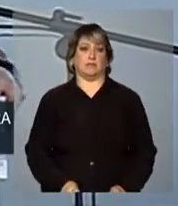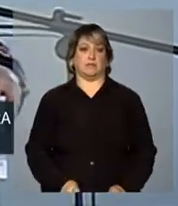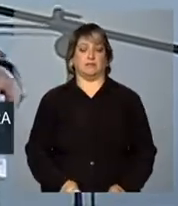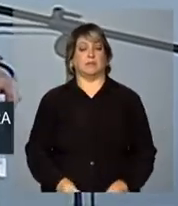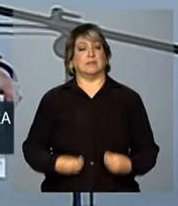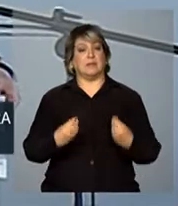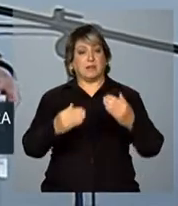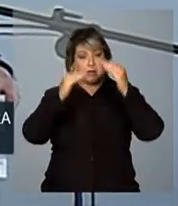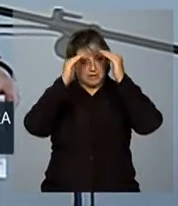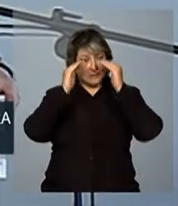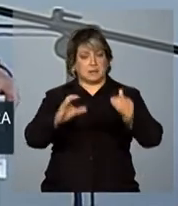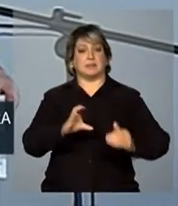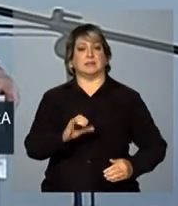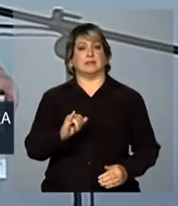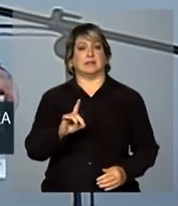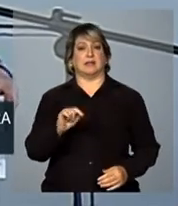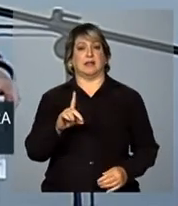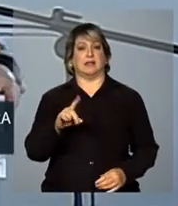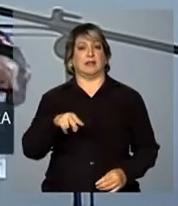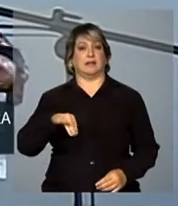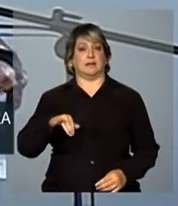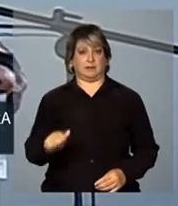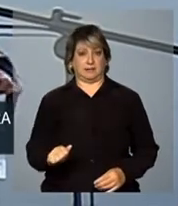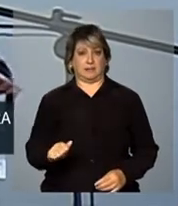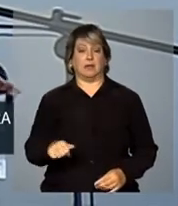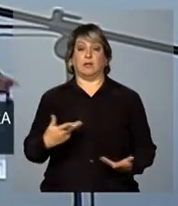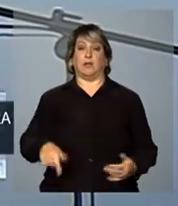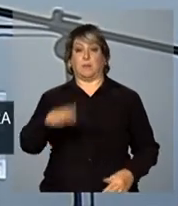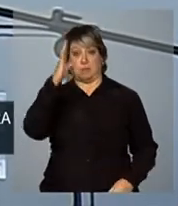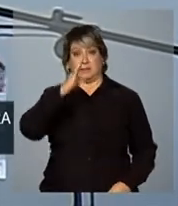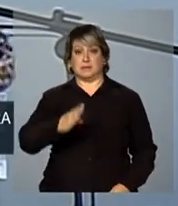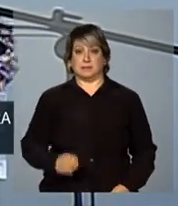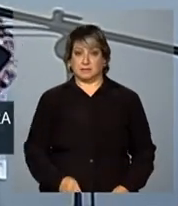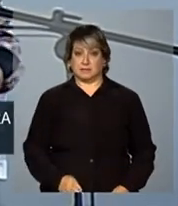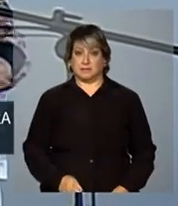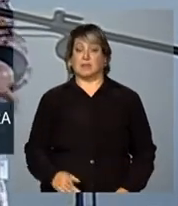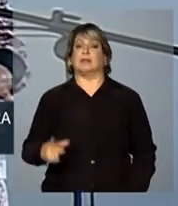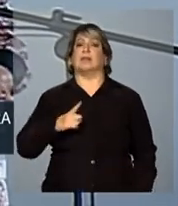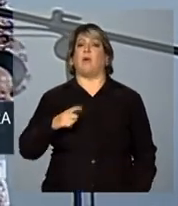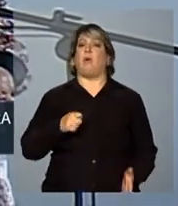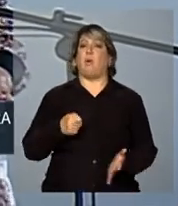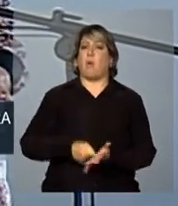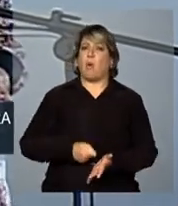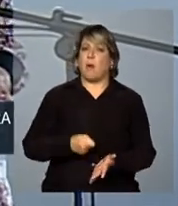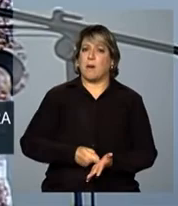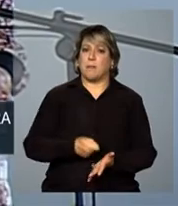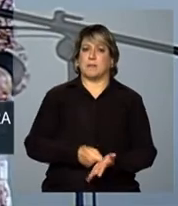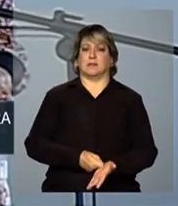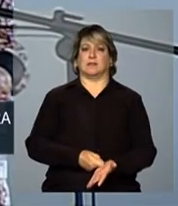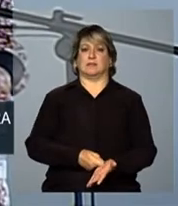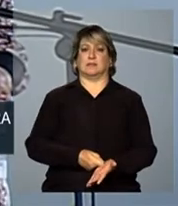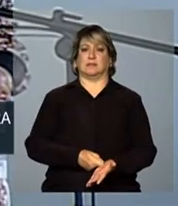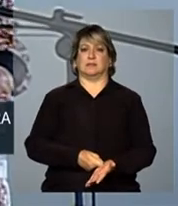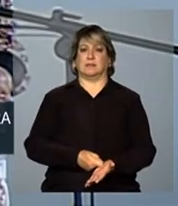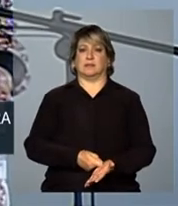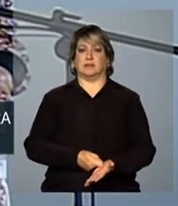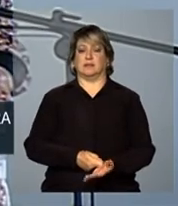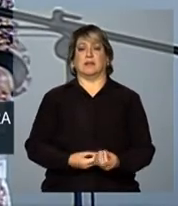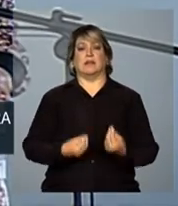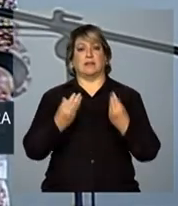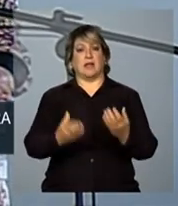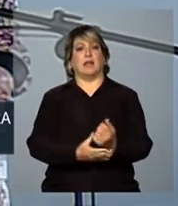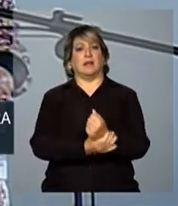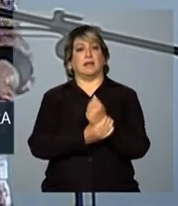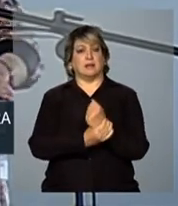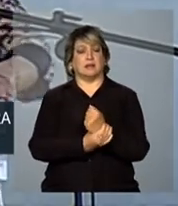para os cidadãos daquele país. O Brasil tem obrigação de